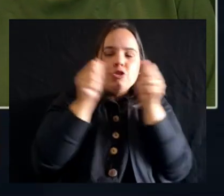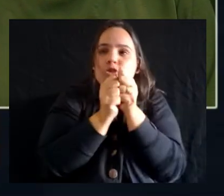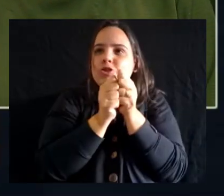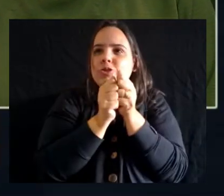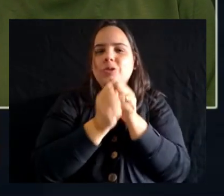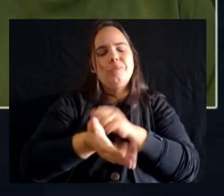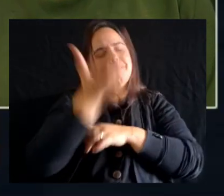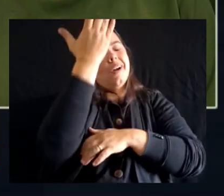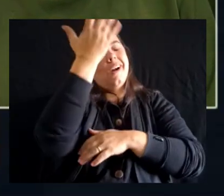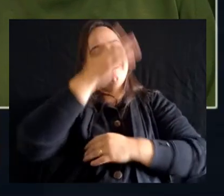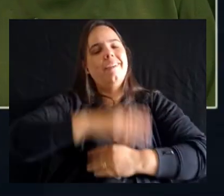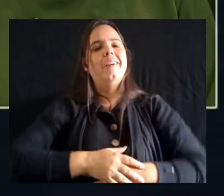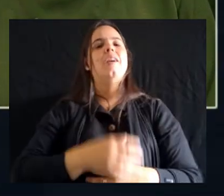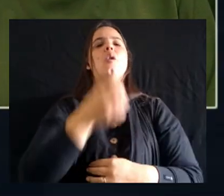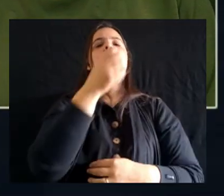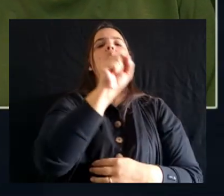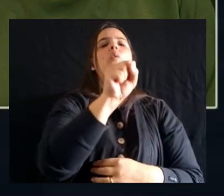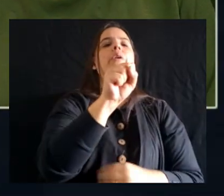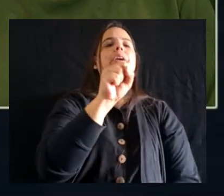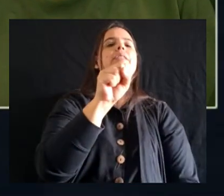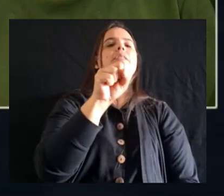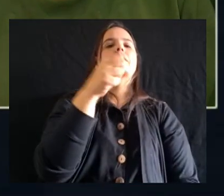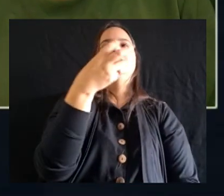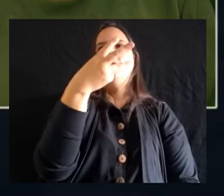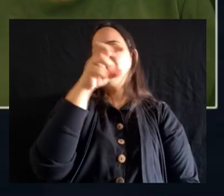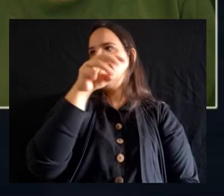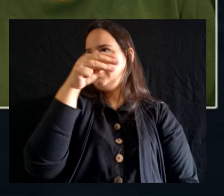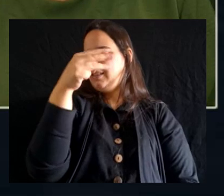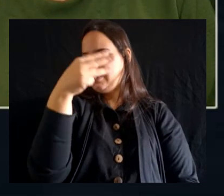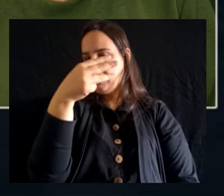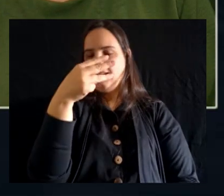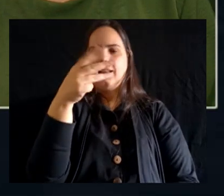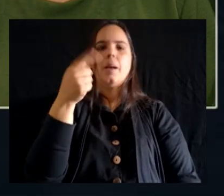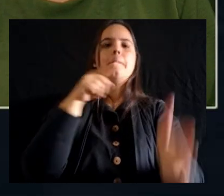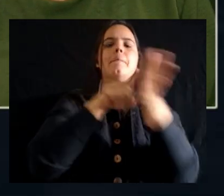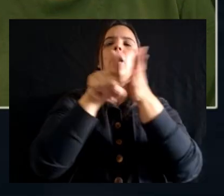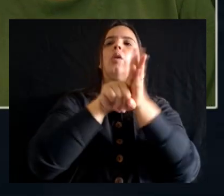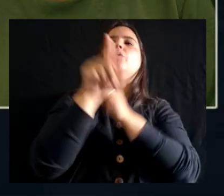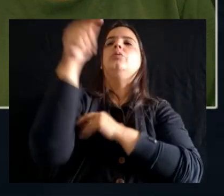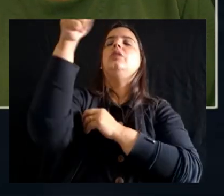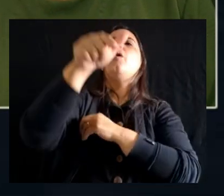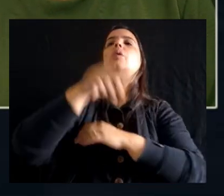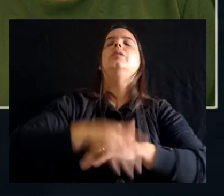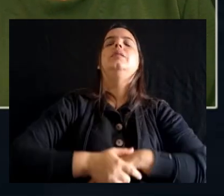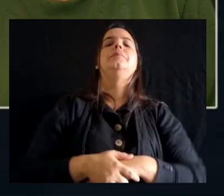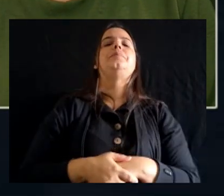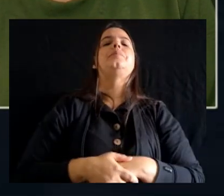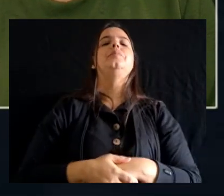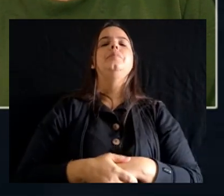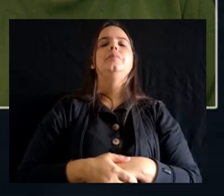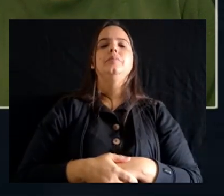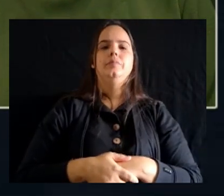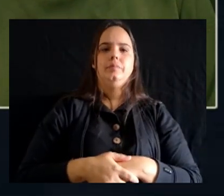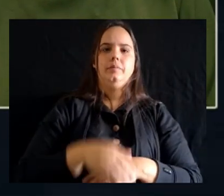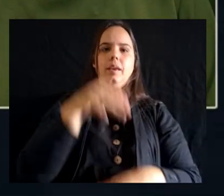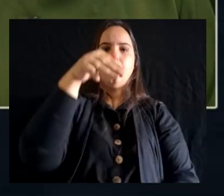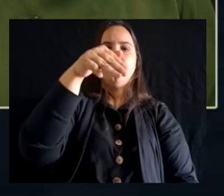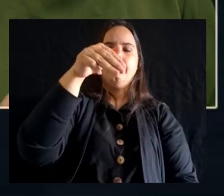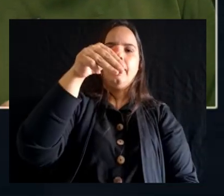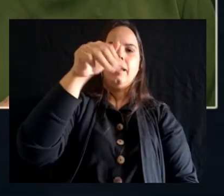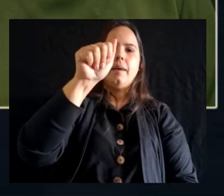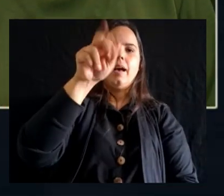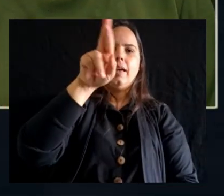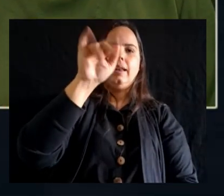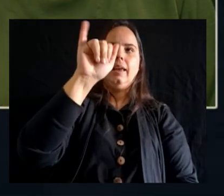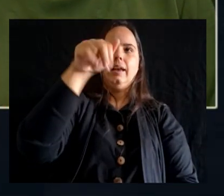vamos lá. Mais uma pergunta pra gente, produção, por favor. Vamos ver quem tá conosco? Deixa eu ler ali. A Mariana Lima do Cambuí.